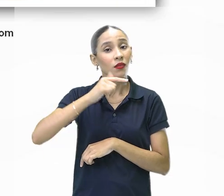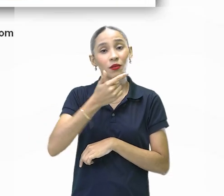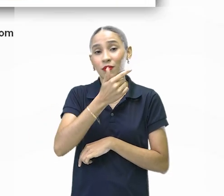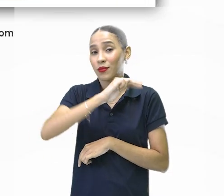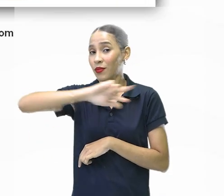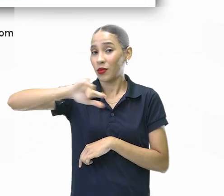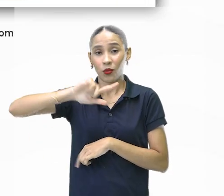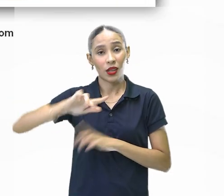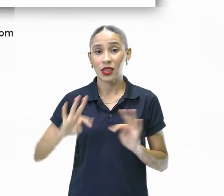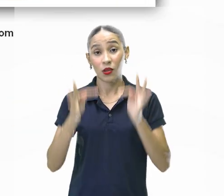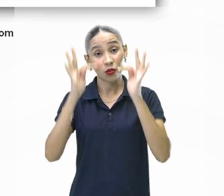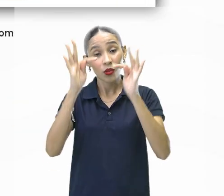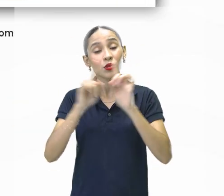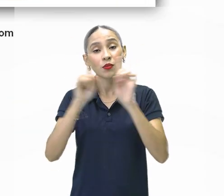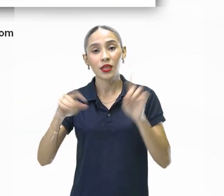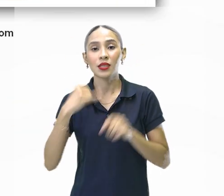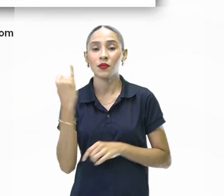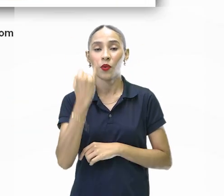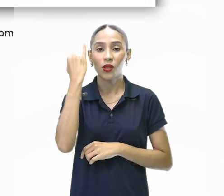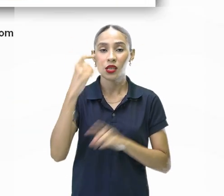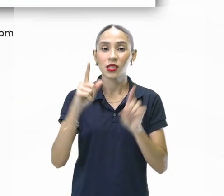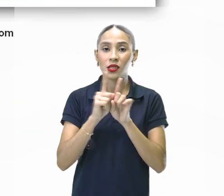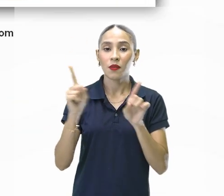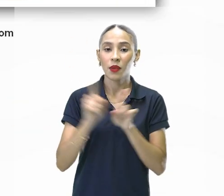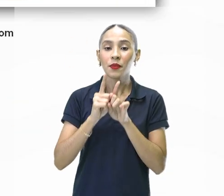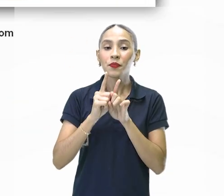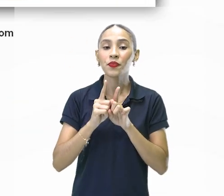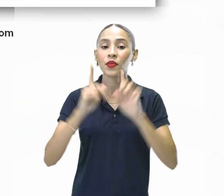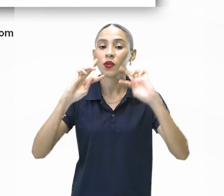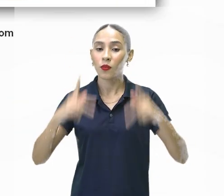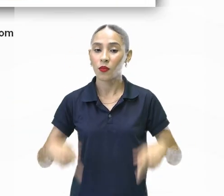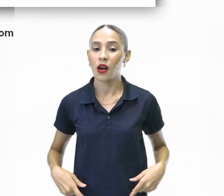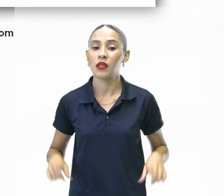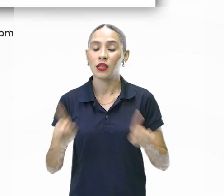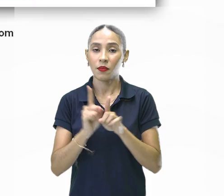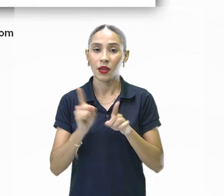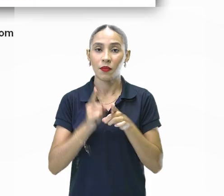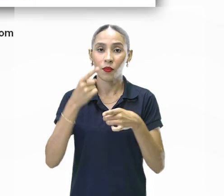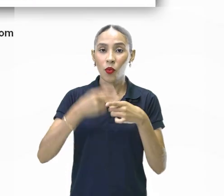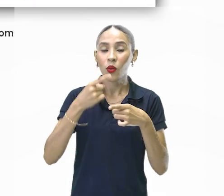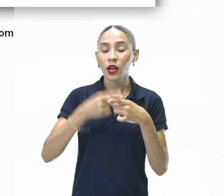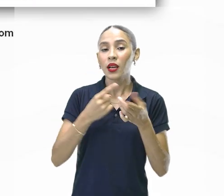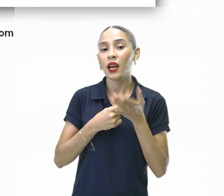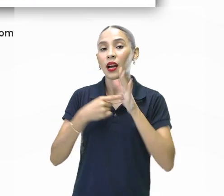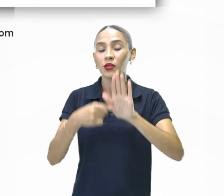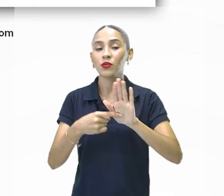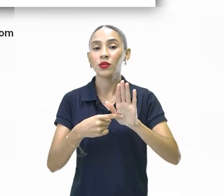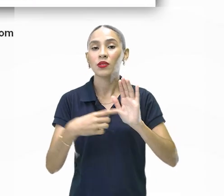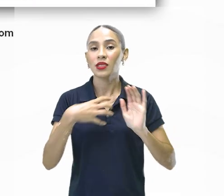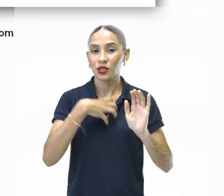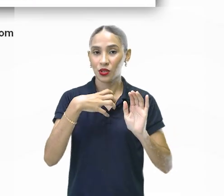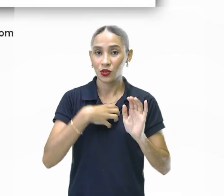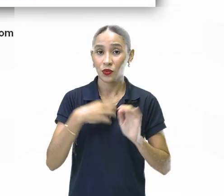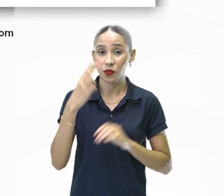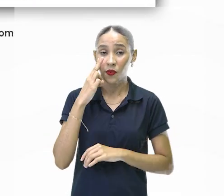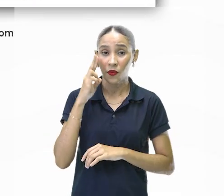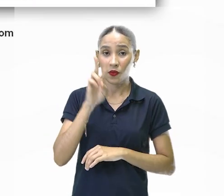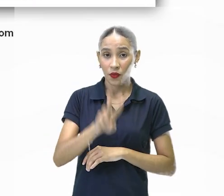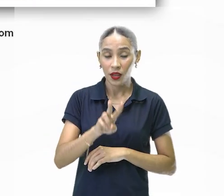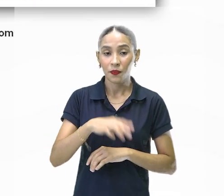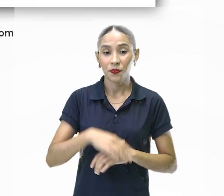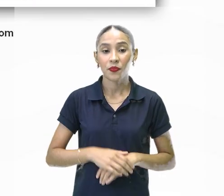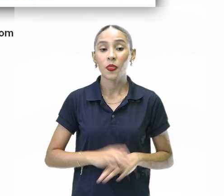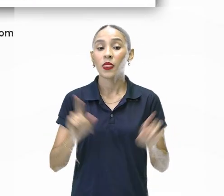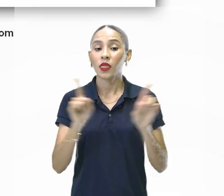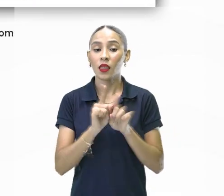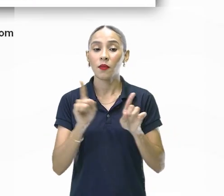né? Mas é muito importante para os seres humanos, né? Porque ele nos dá o sentido da visão. E também